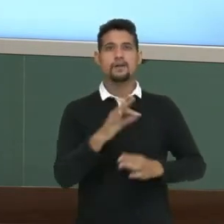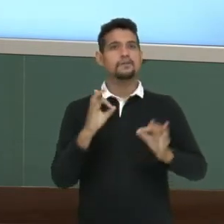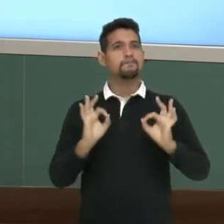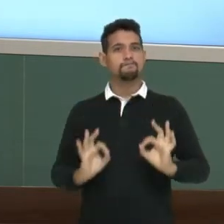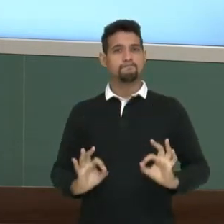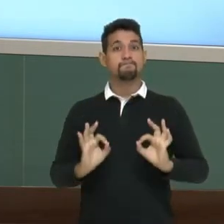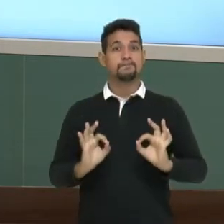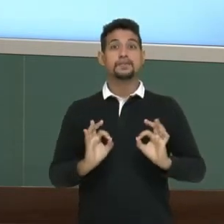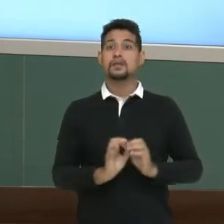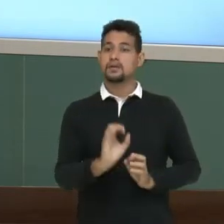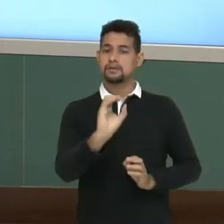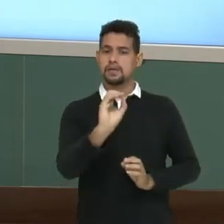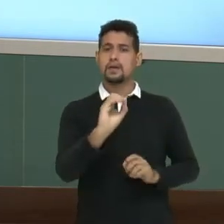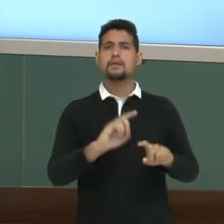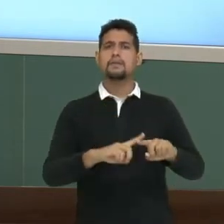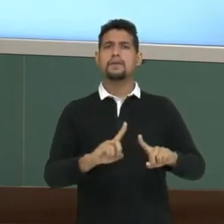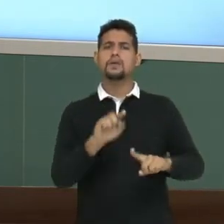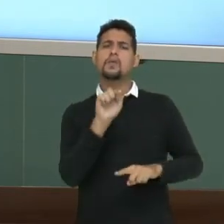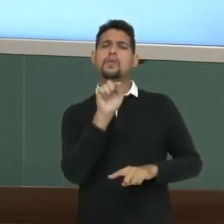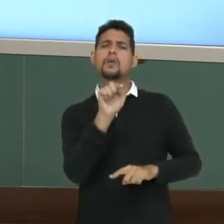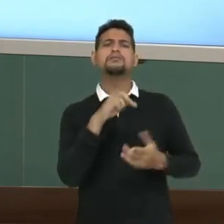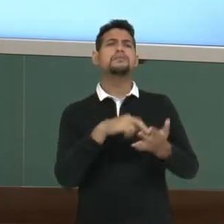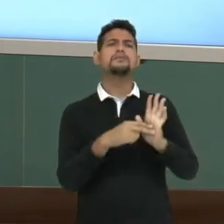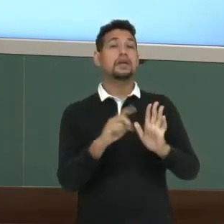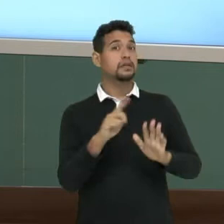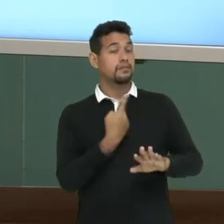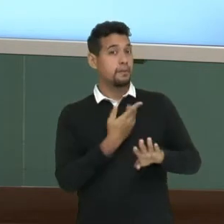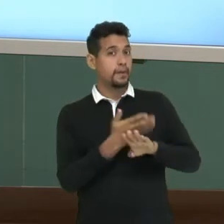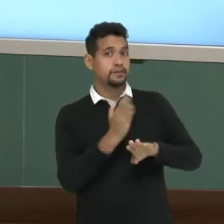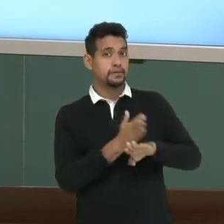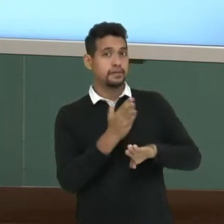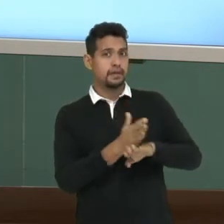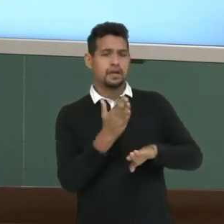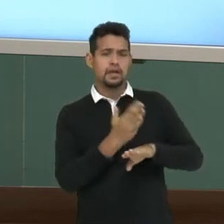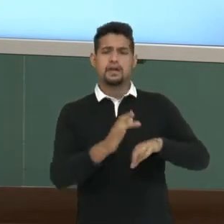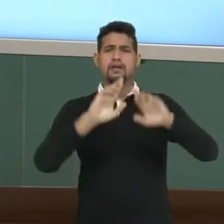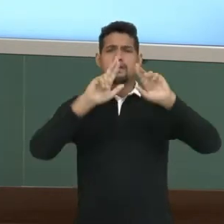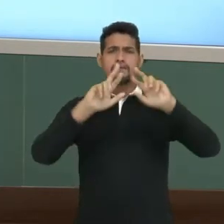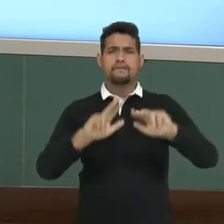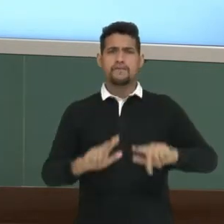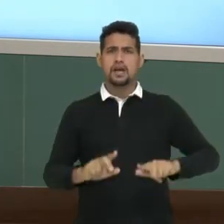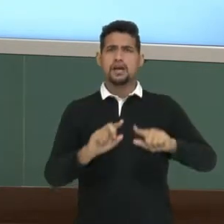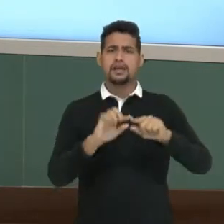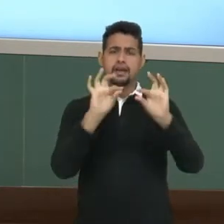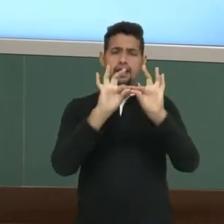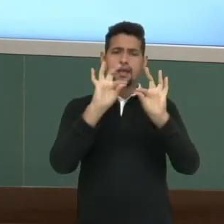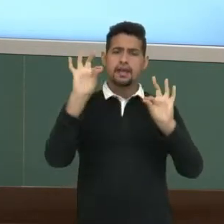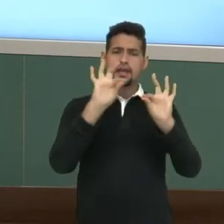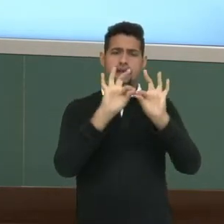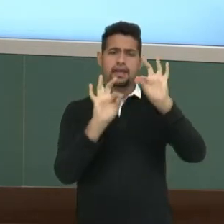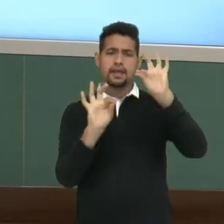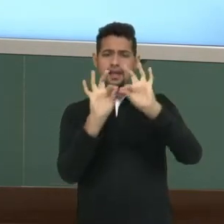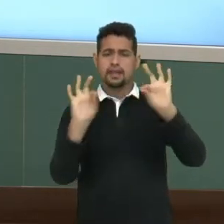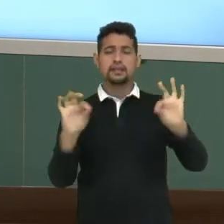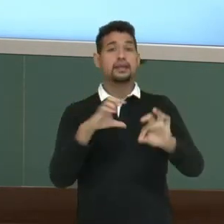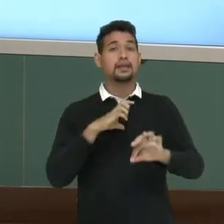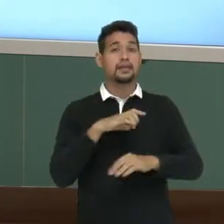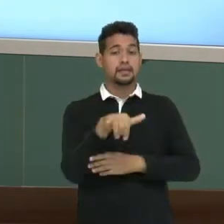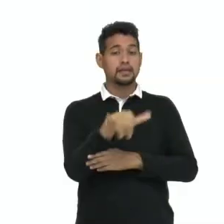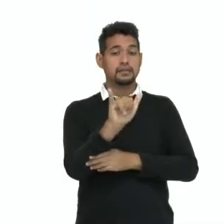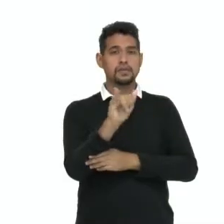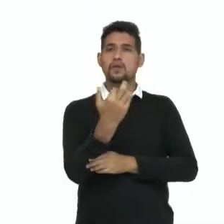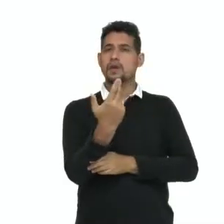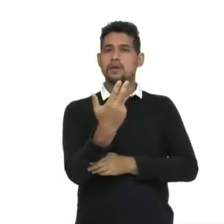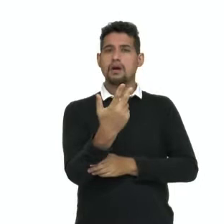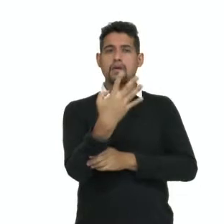aquela igual a zero, e o ponto. Agora vamos fazer a prática, ó. Dado as retas que têm a equação y igual